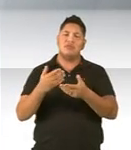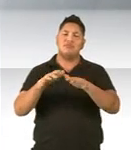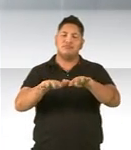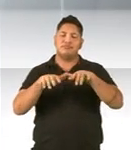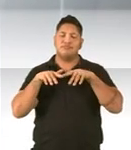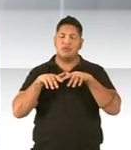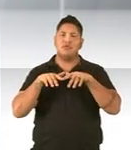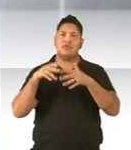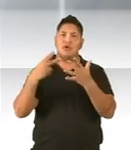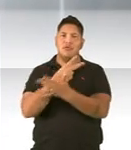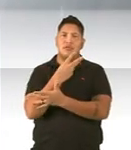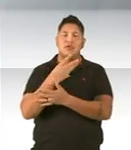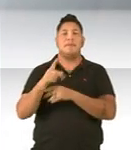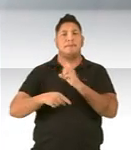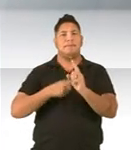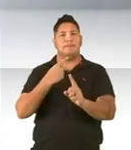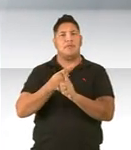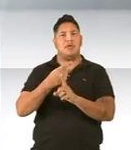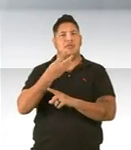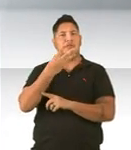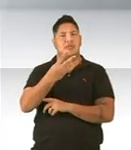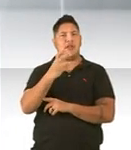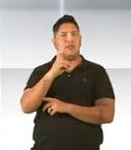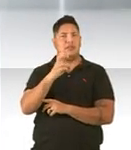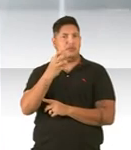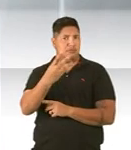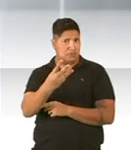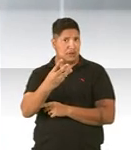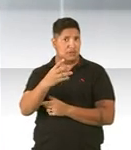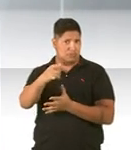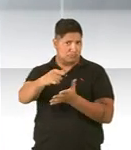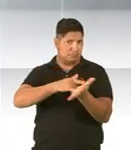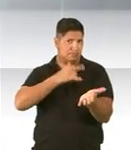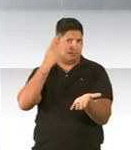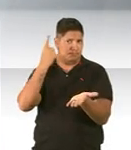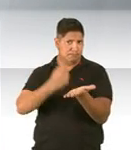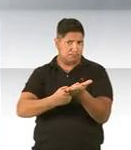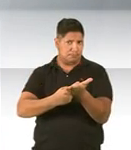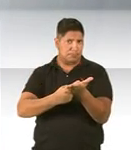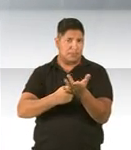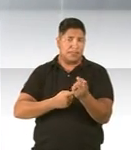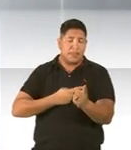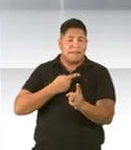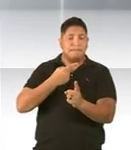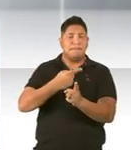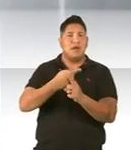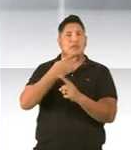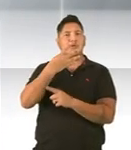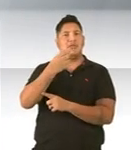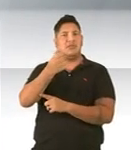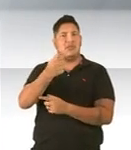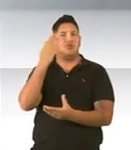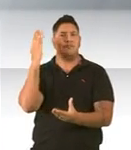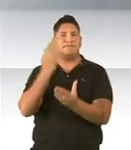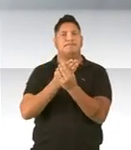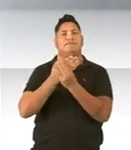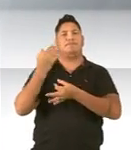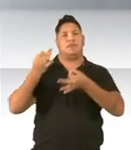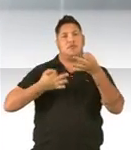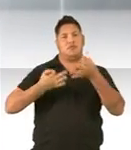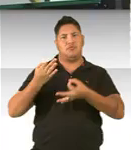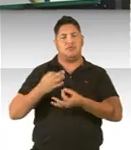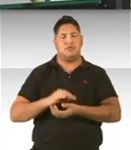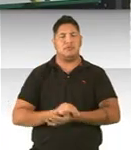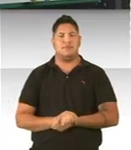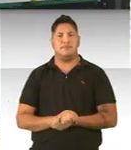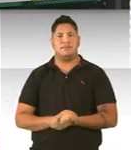4.366 audiências realizadas, além de 353 TACs celebrados e 407 ações